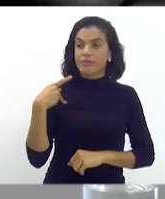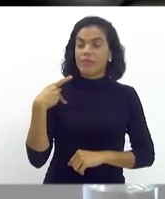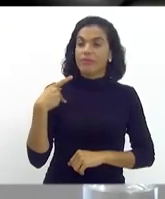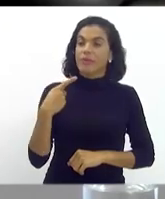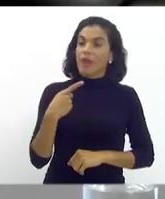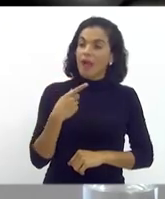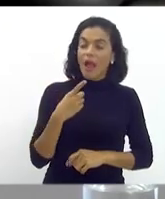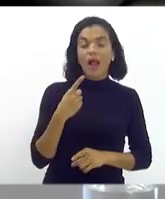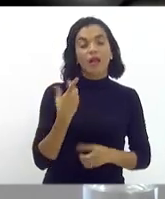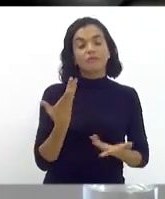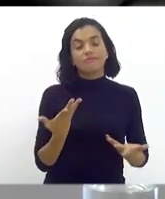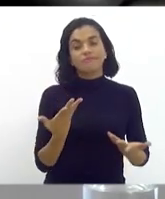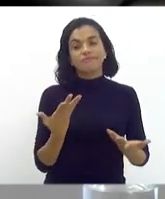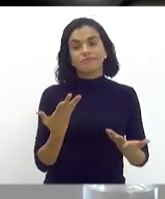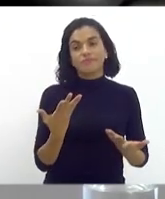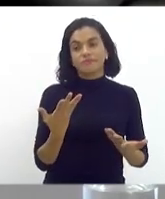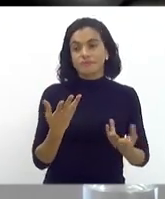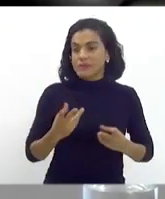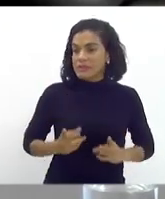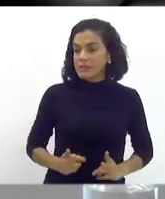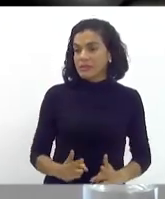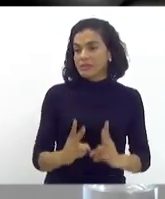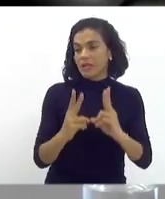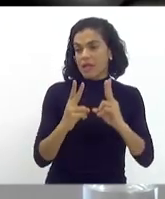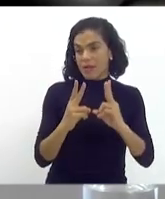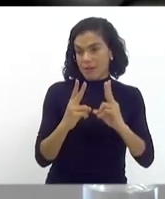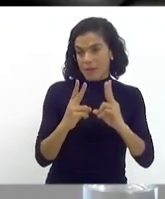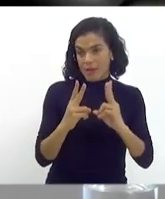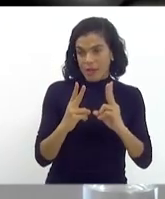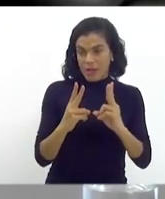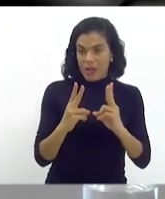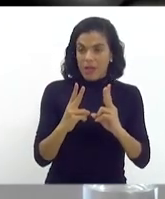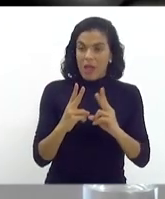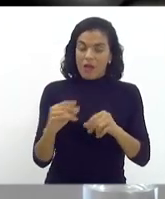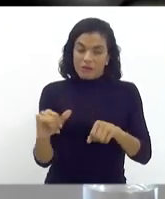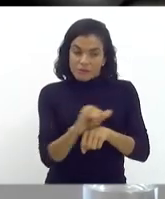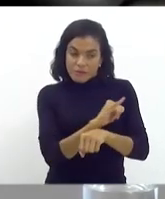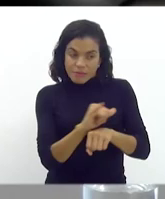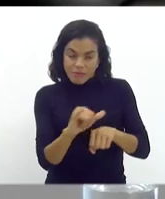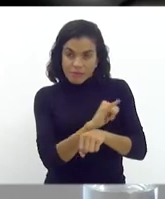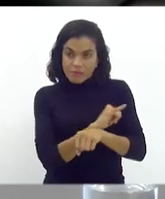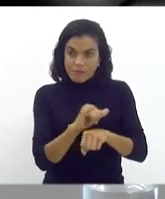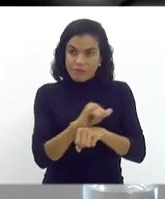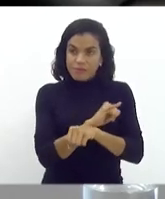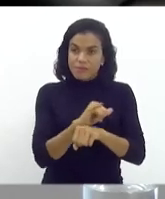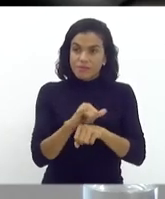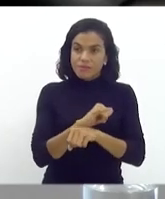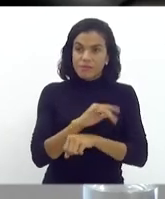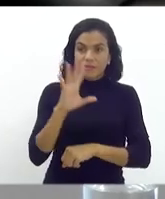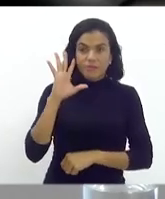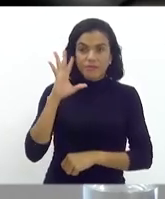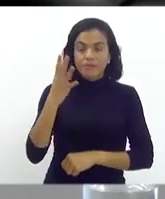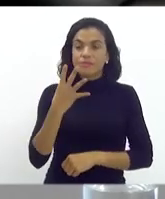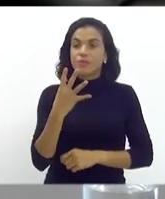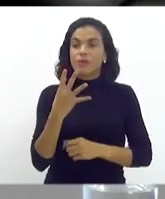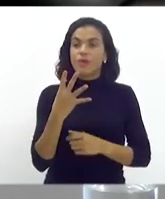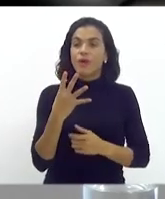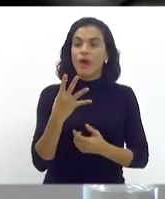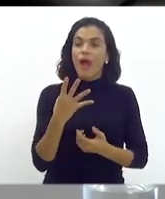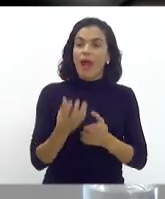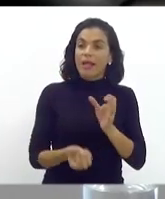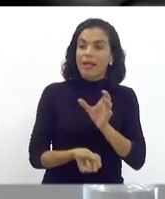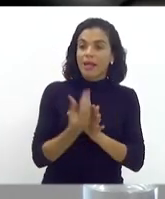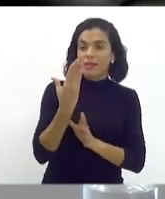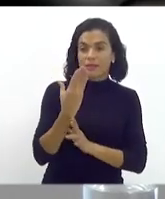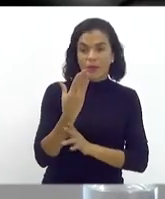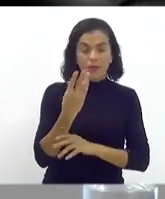Em contrapartida ela tomou como Providência a instalação de um a